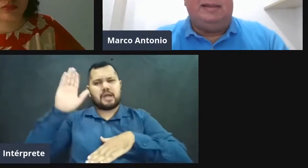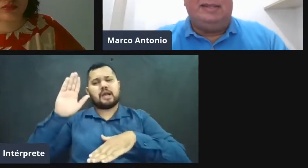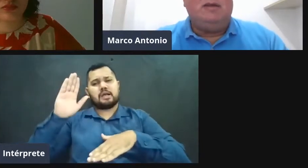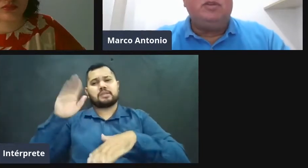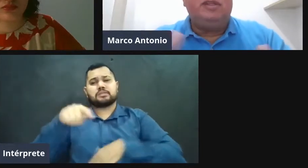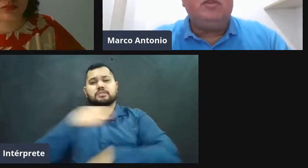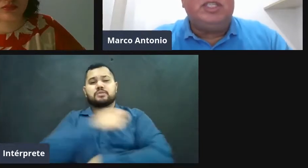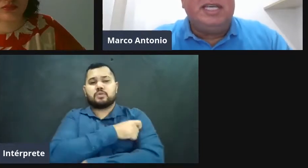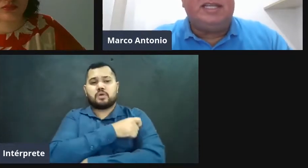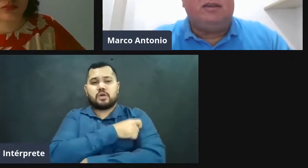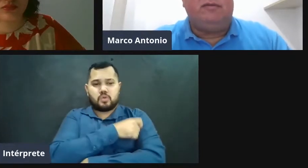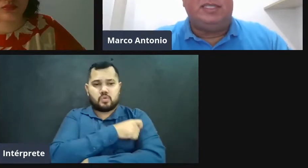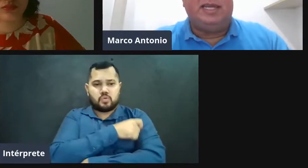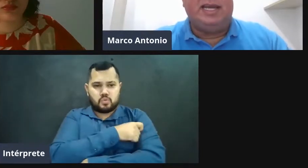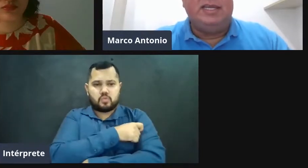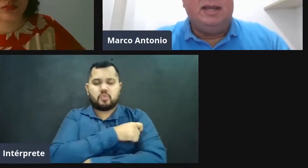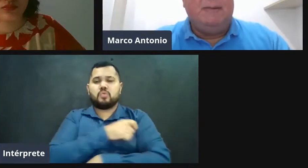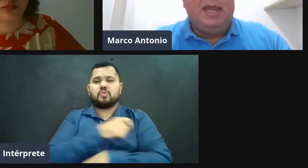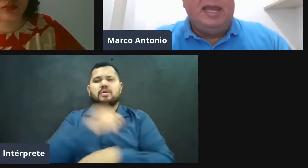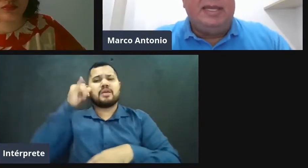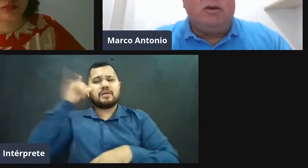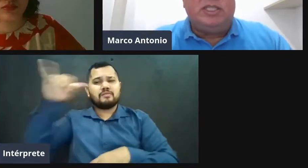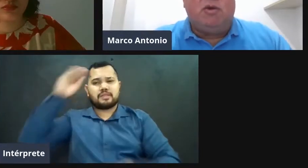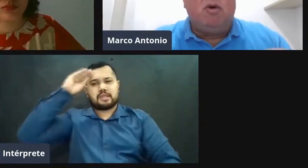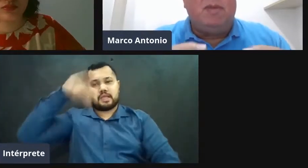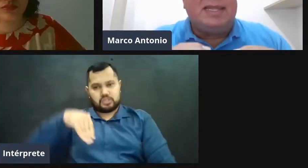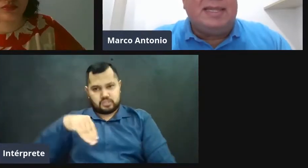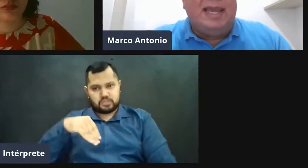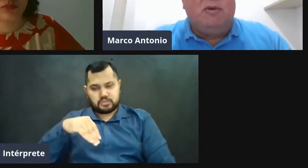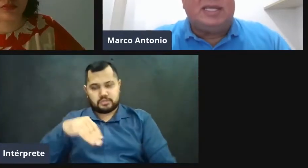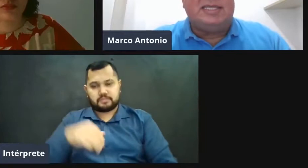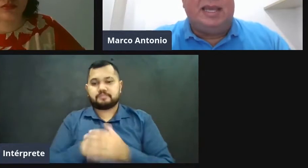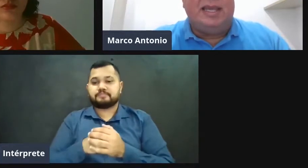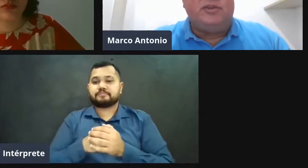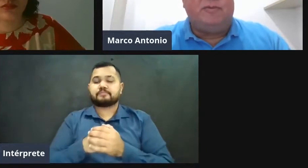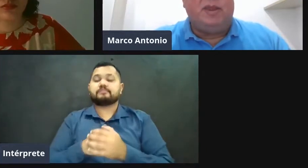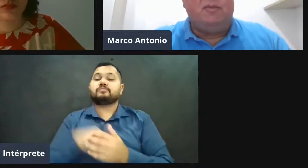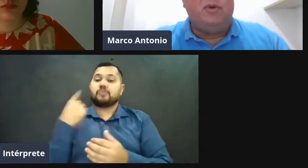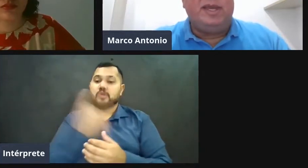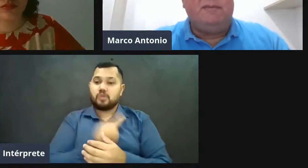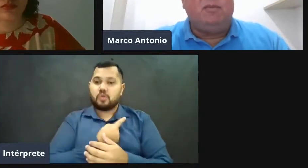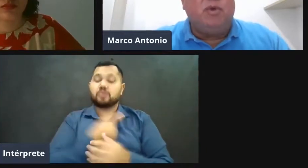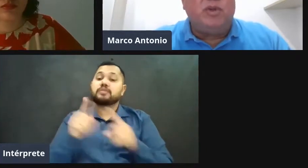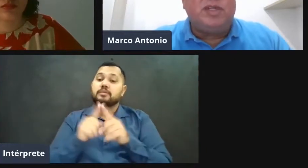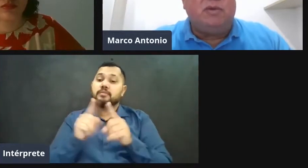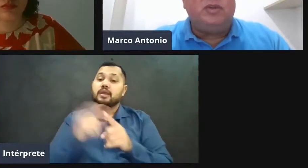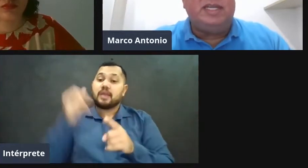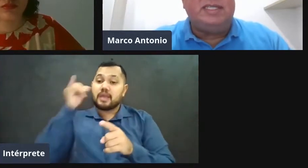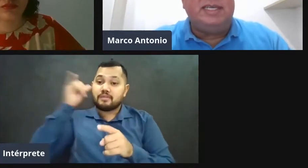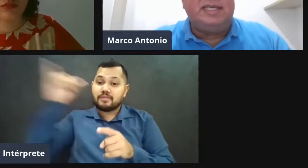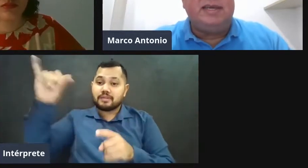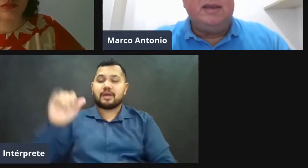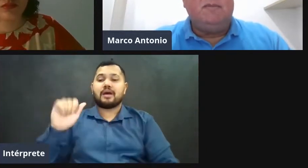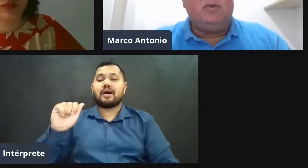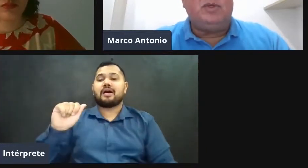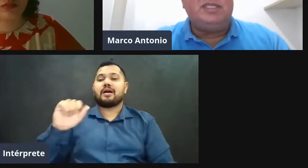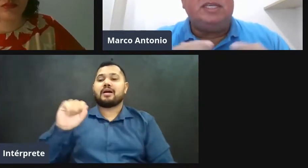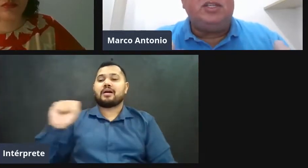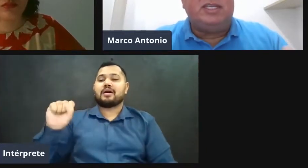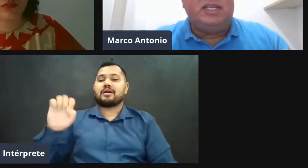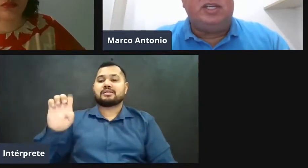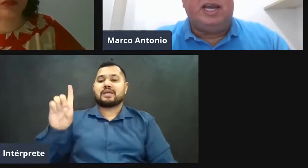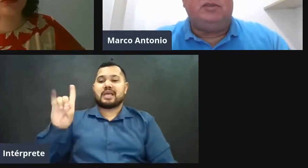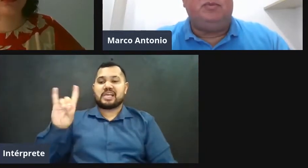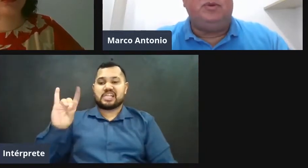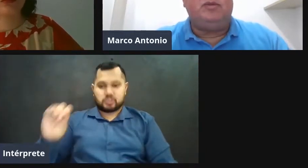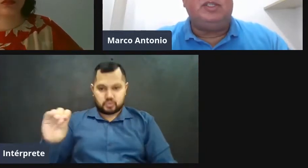aluno não desista da universidade. Então, assim, combater o assédio, porque muitos alunos desistem por